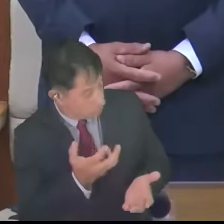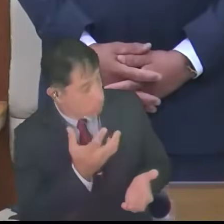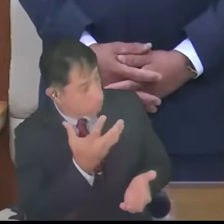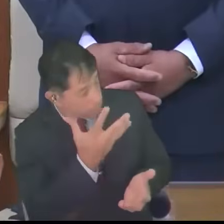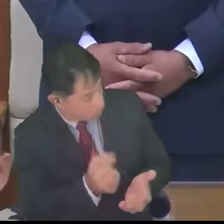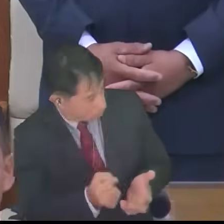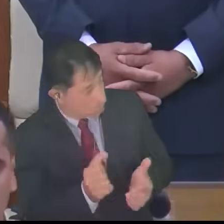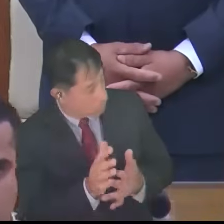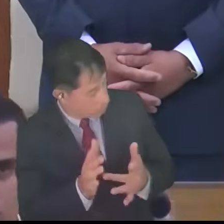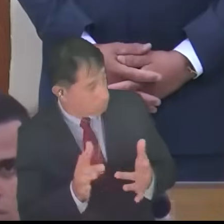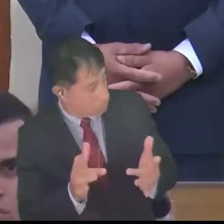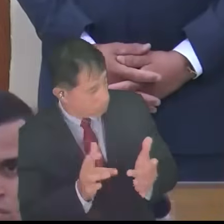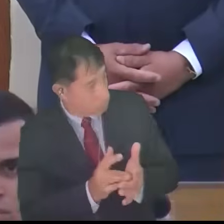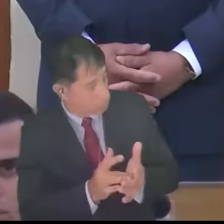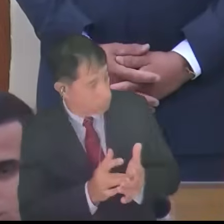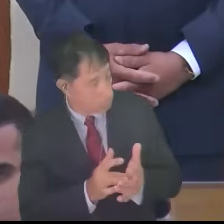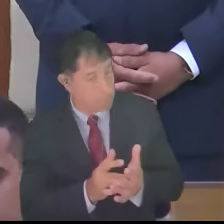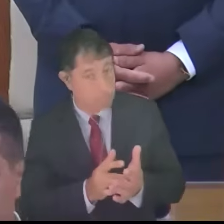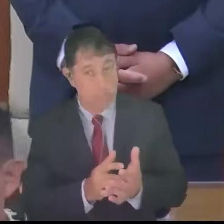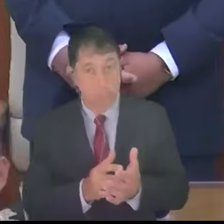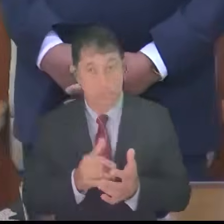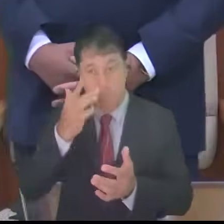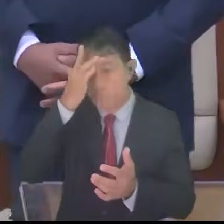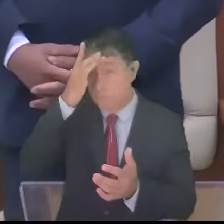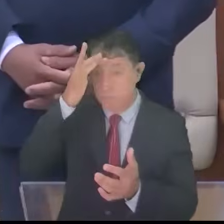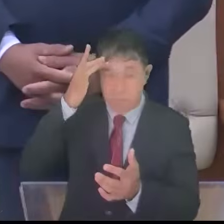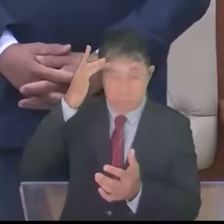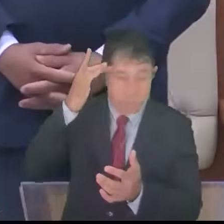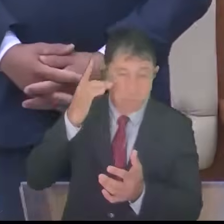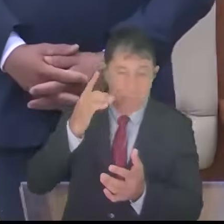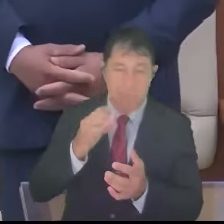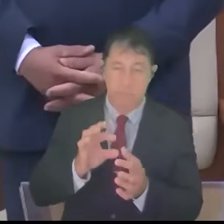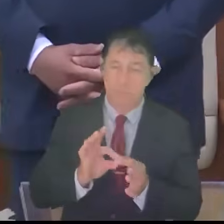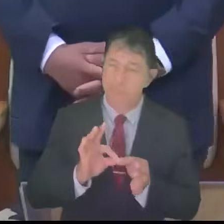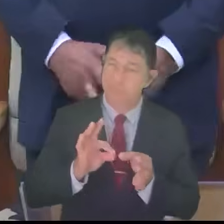evangélico, ou alguém que já está caído, afastado,